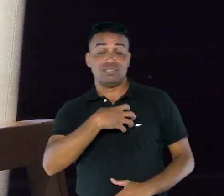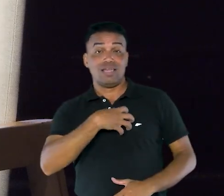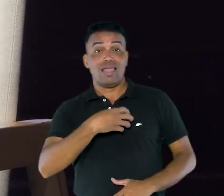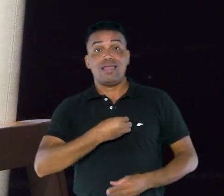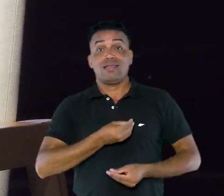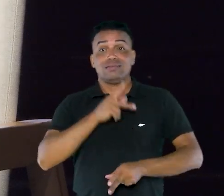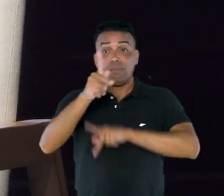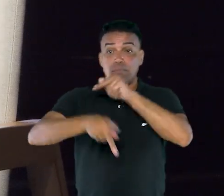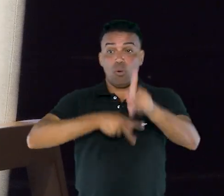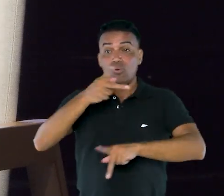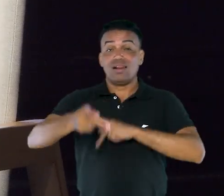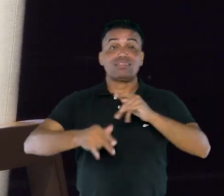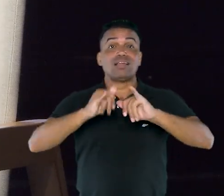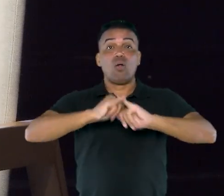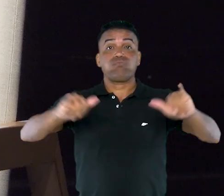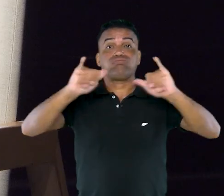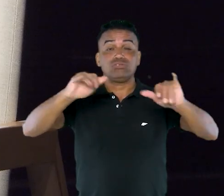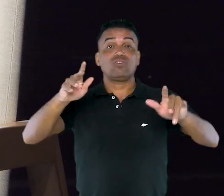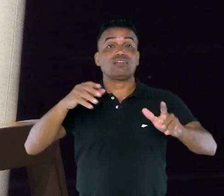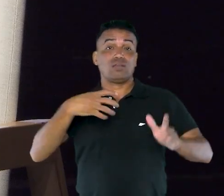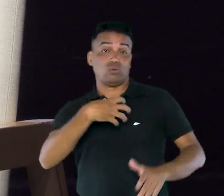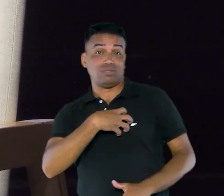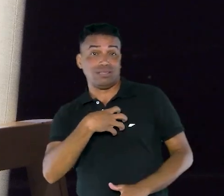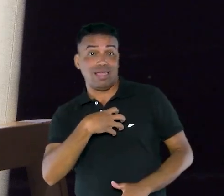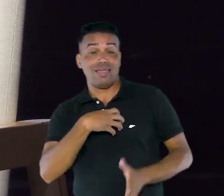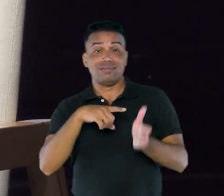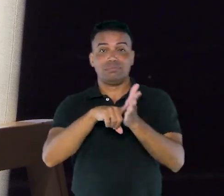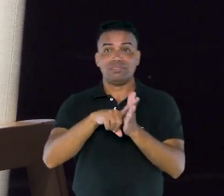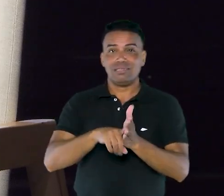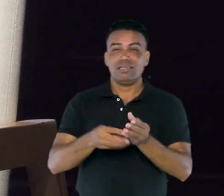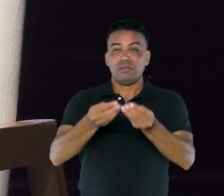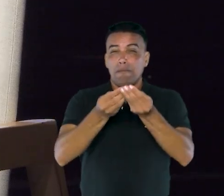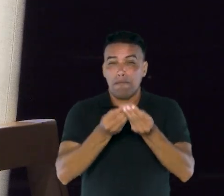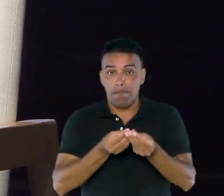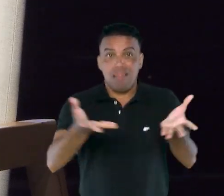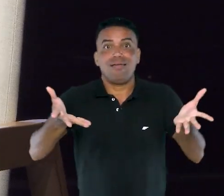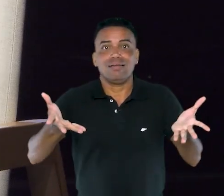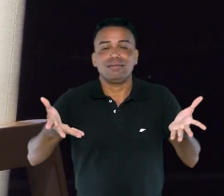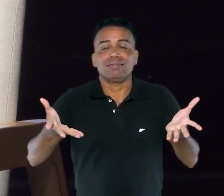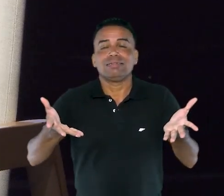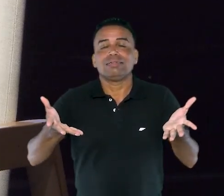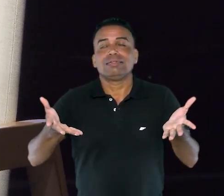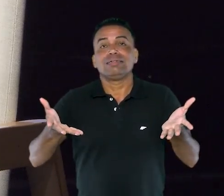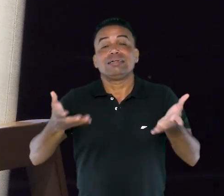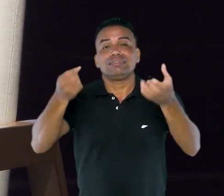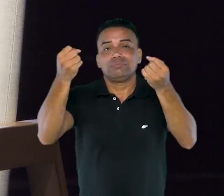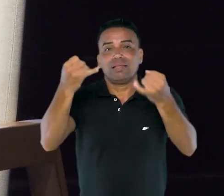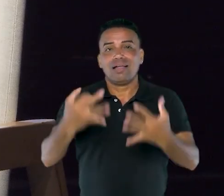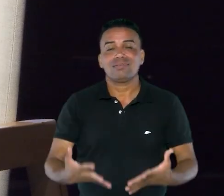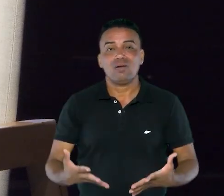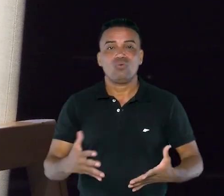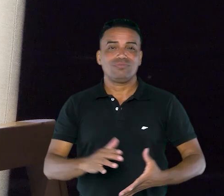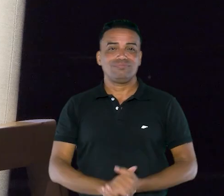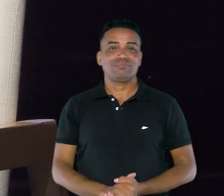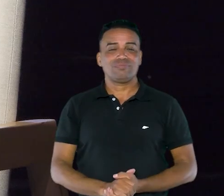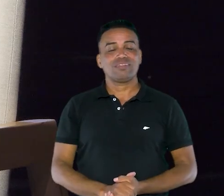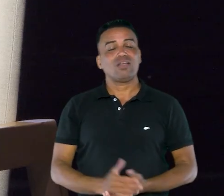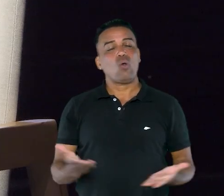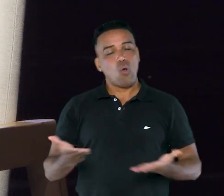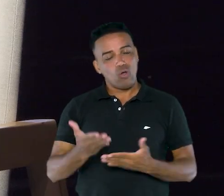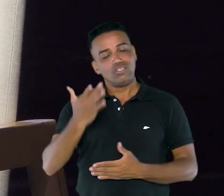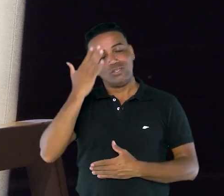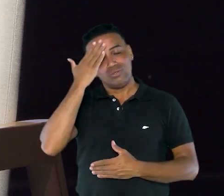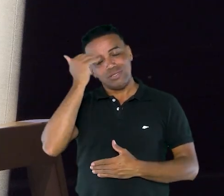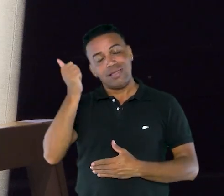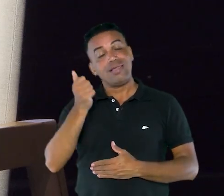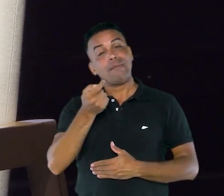popularização da ciência, nessa balada de tentar fazer chegar a explicação e informação. E eu sei hoje que